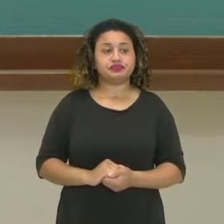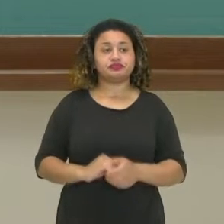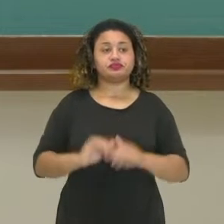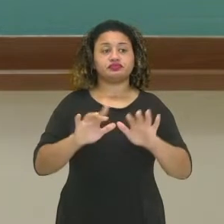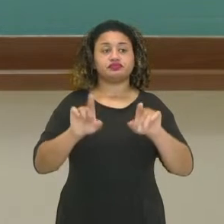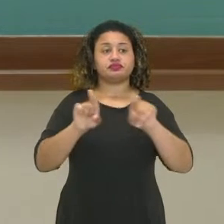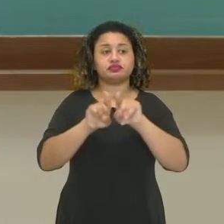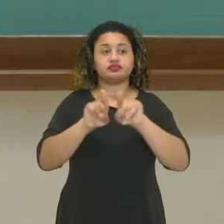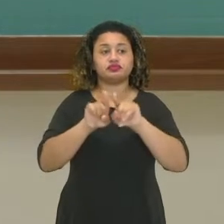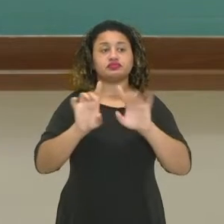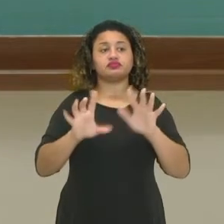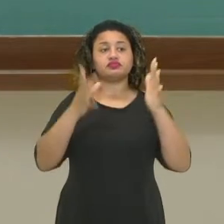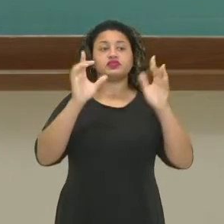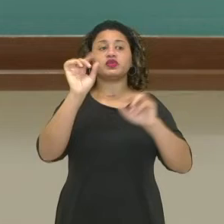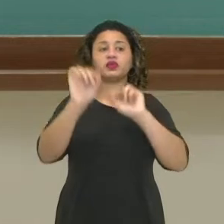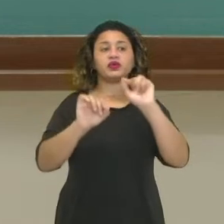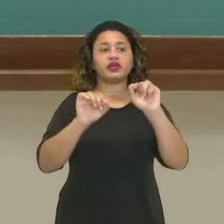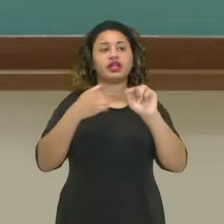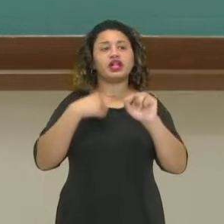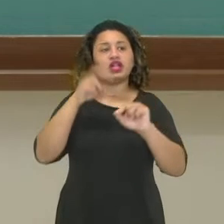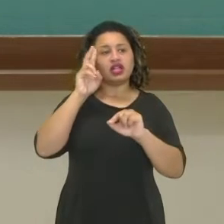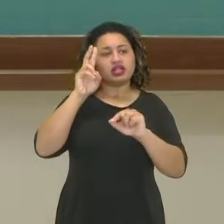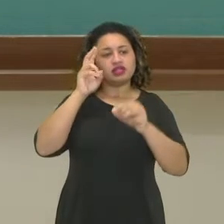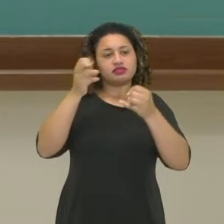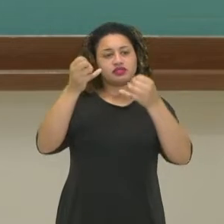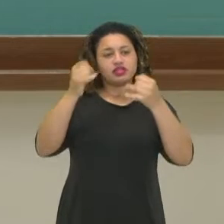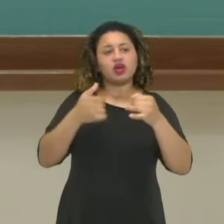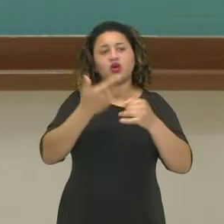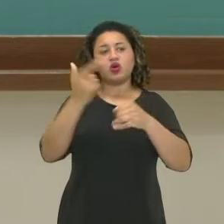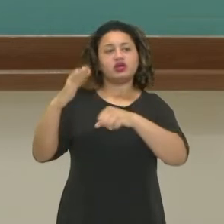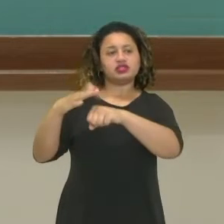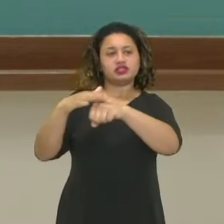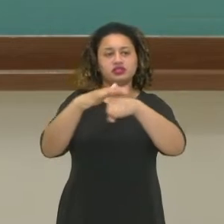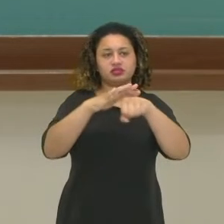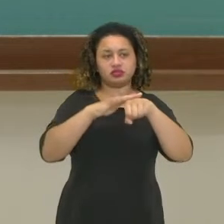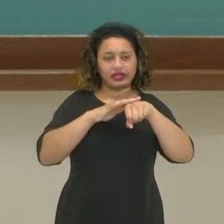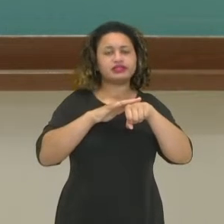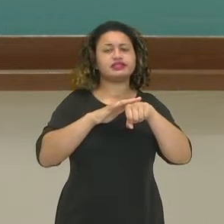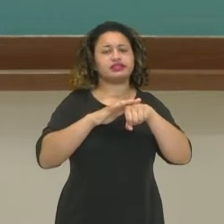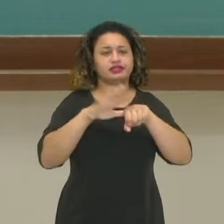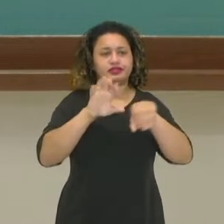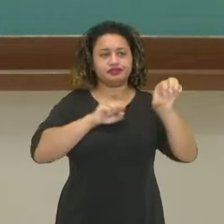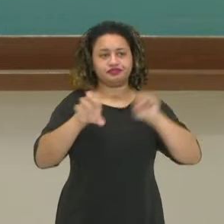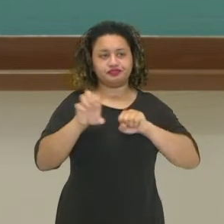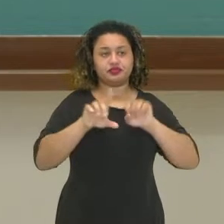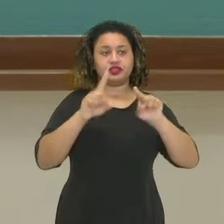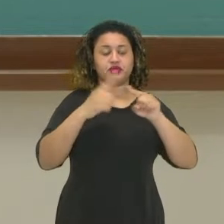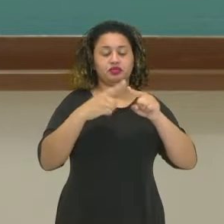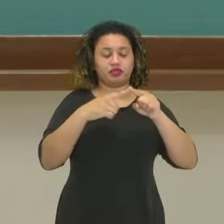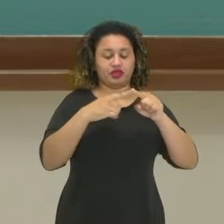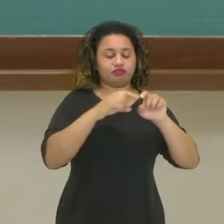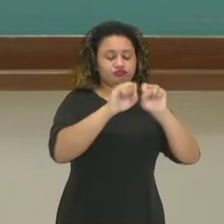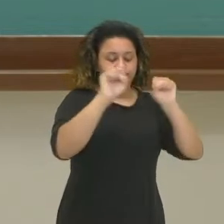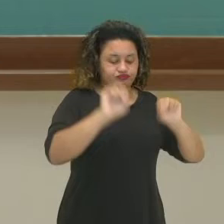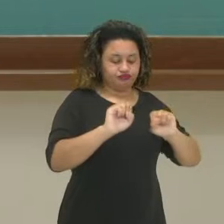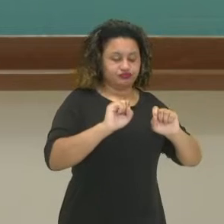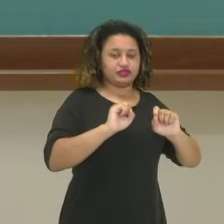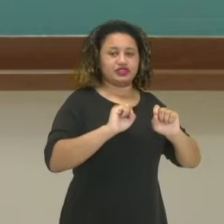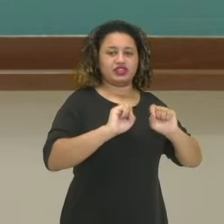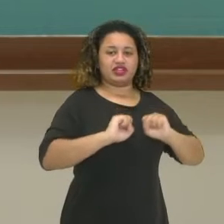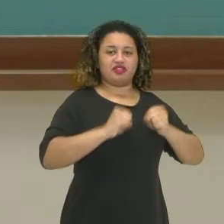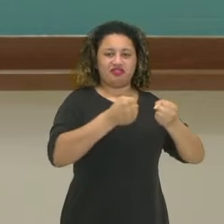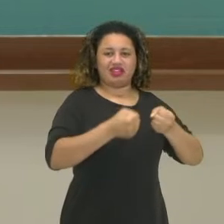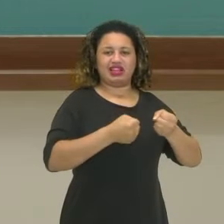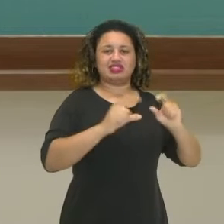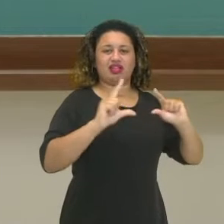Também, o que acontece? Lembra que eu falei das doenças oportunistas? Por quê? Se você está com o teu sistema imunológico baixo,